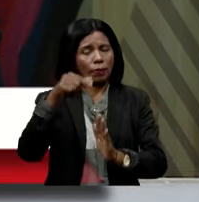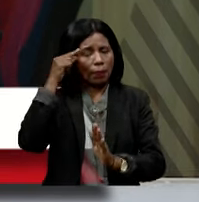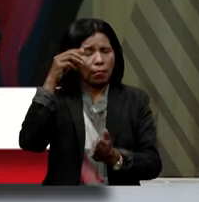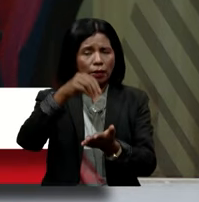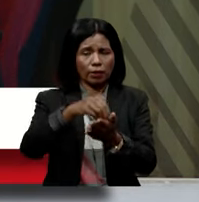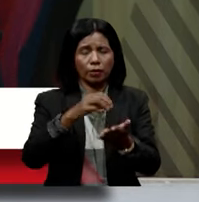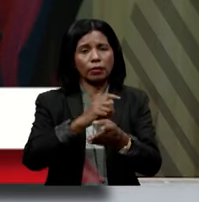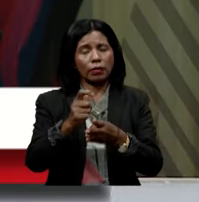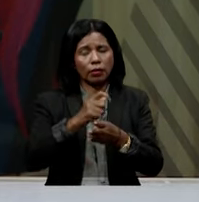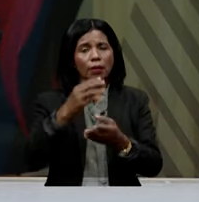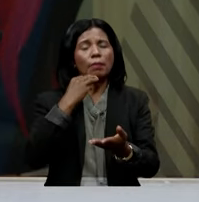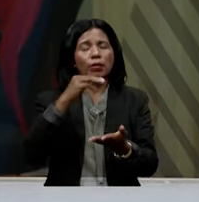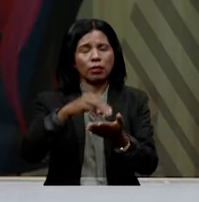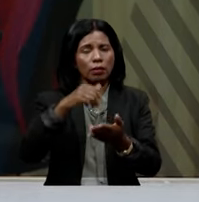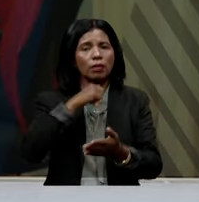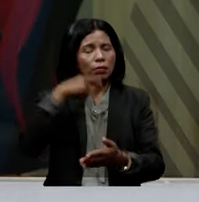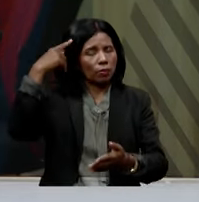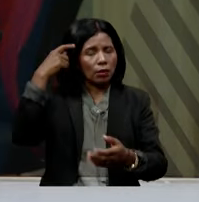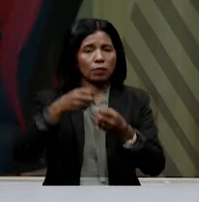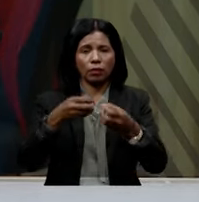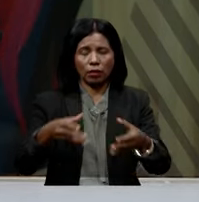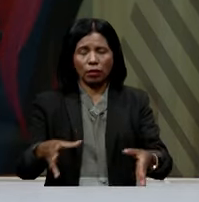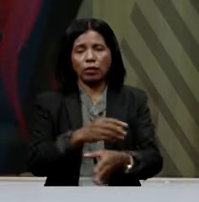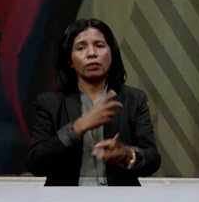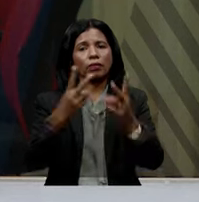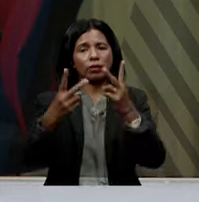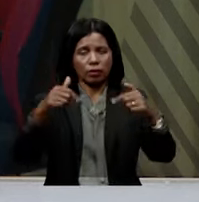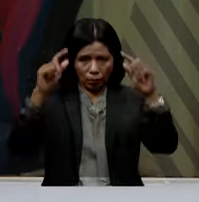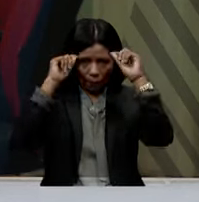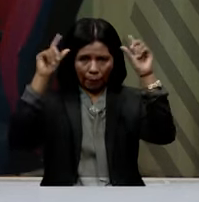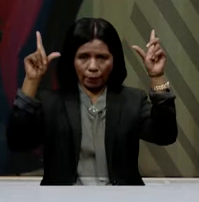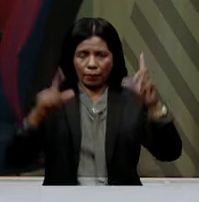e a prática mensagem de Papa Francisco Siquela durante a visita a Timor-Leste.